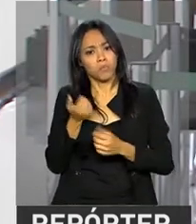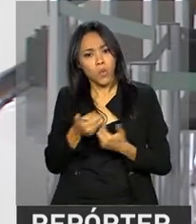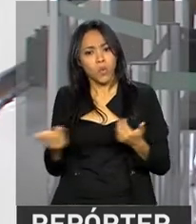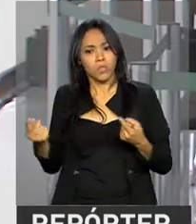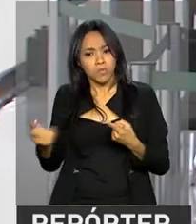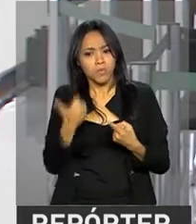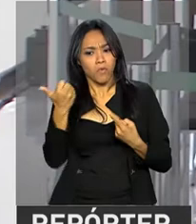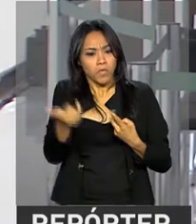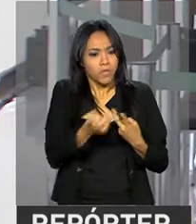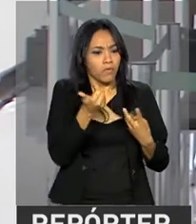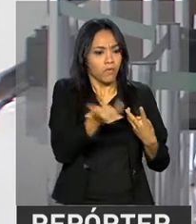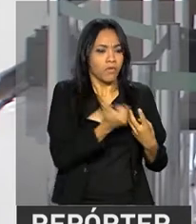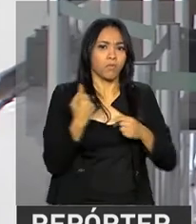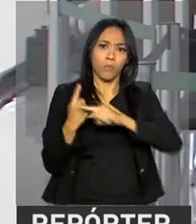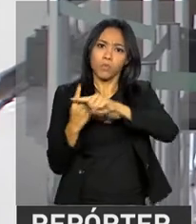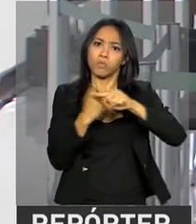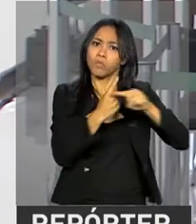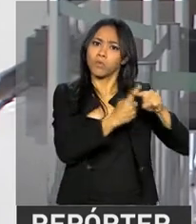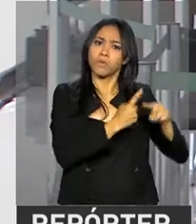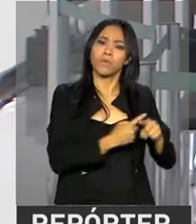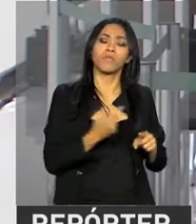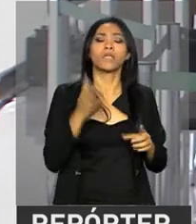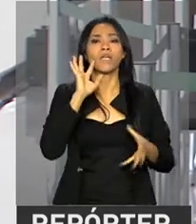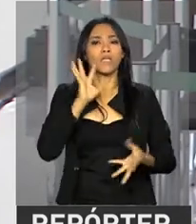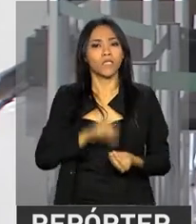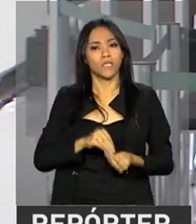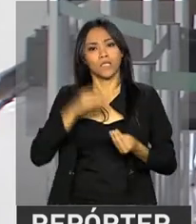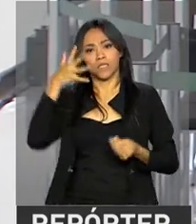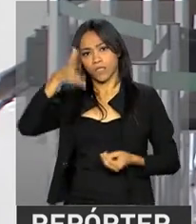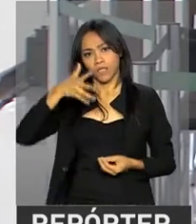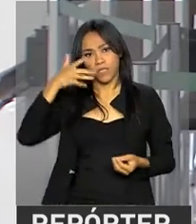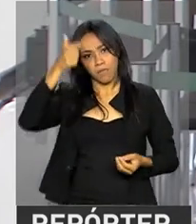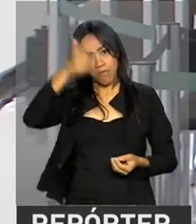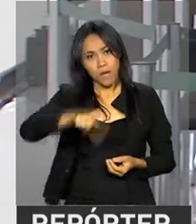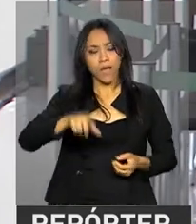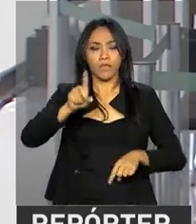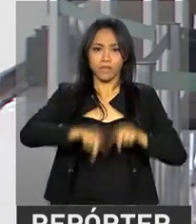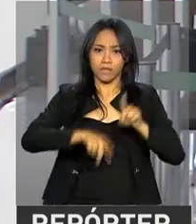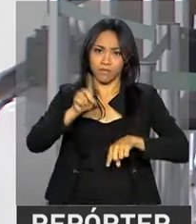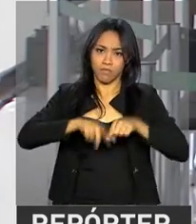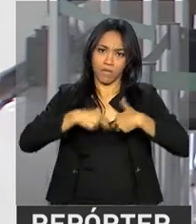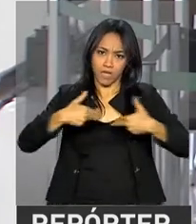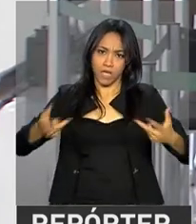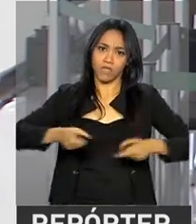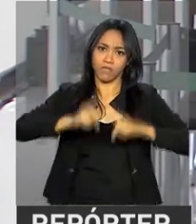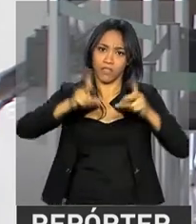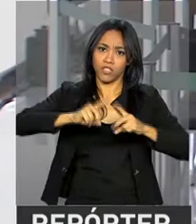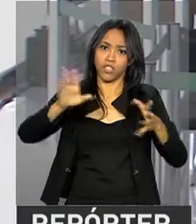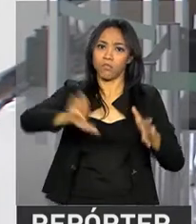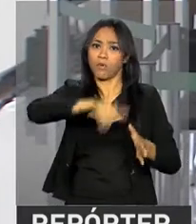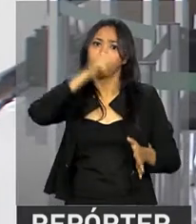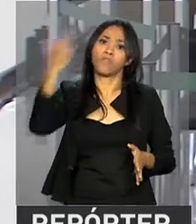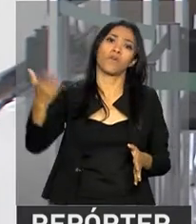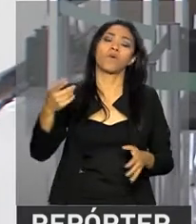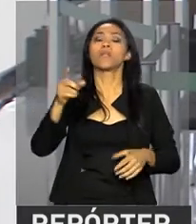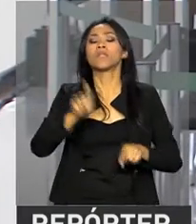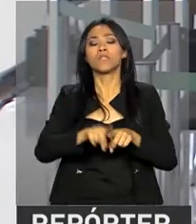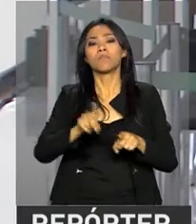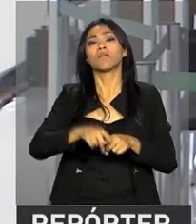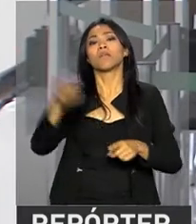ele conclui então essa fala dizendo que mais importações mas as exportações e mais postos de trabalho